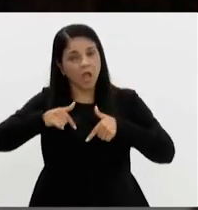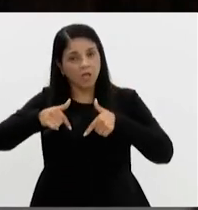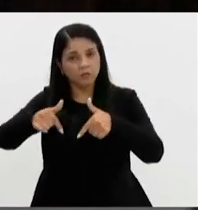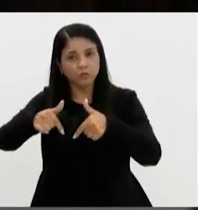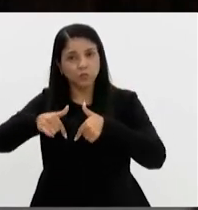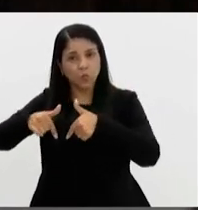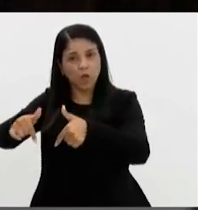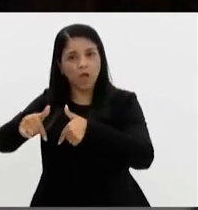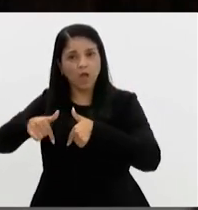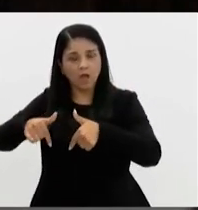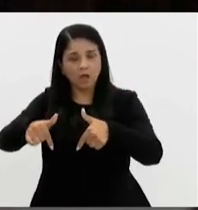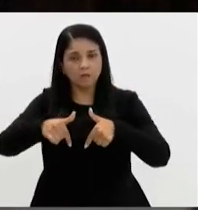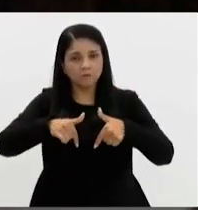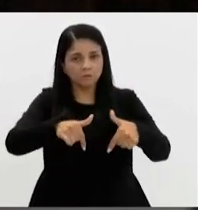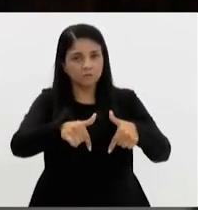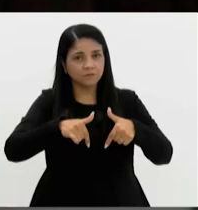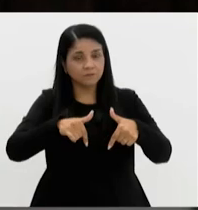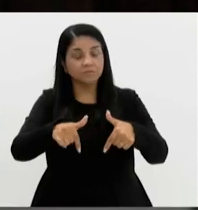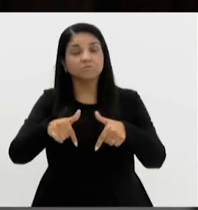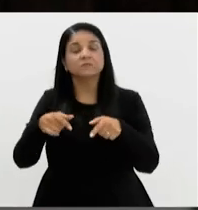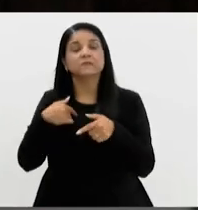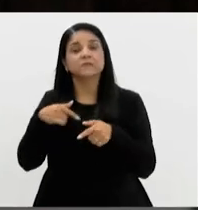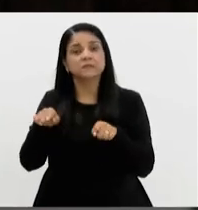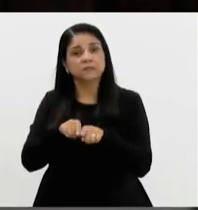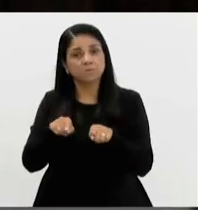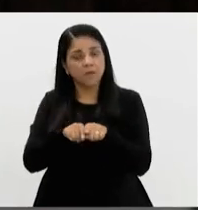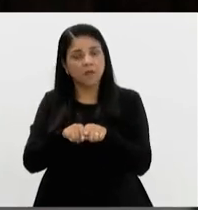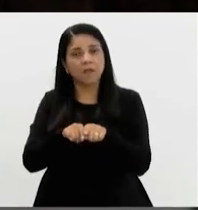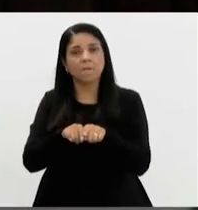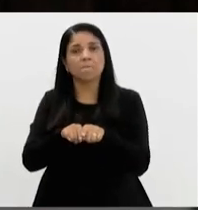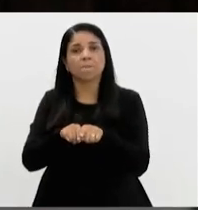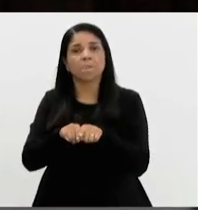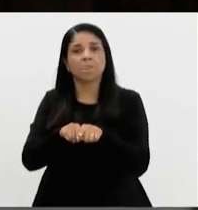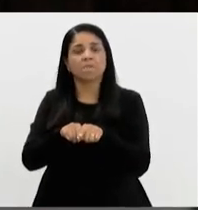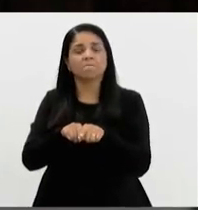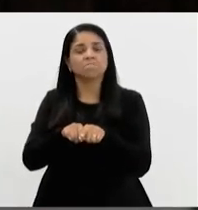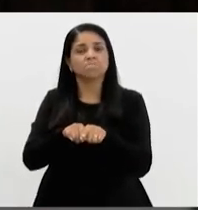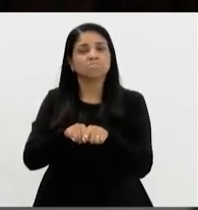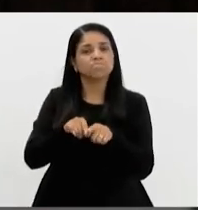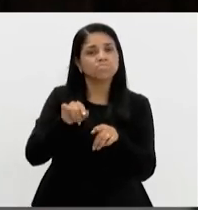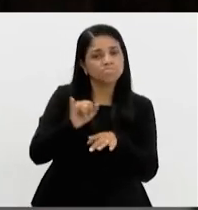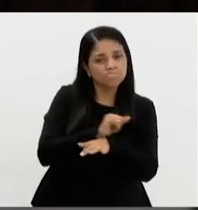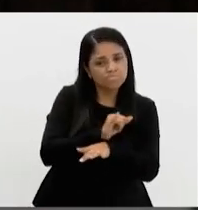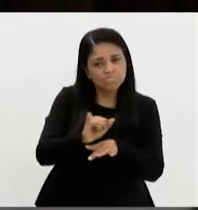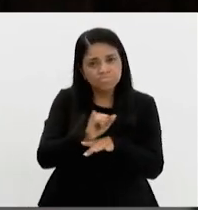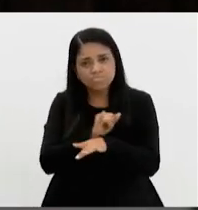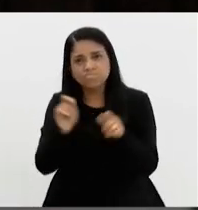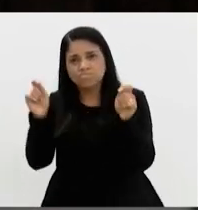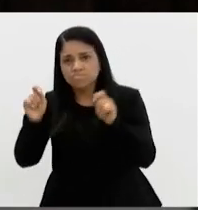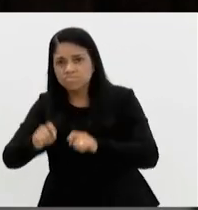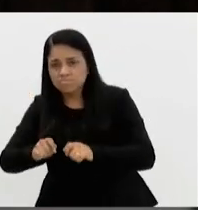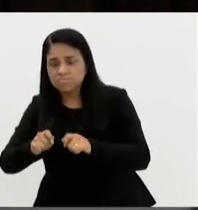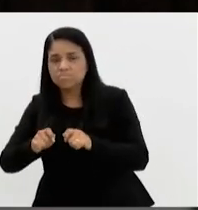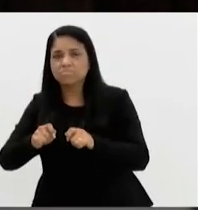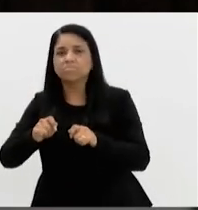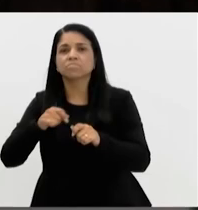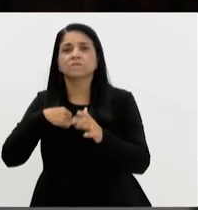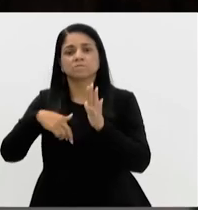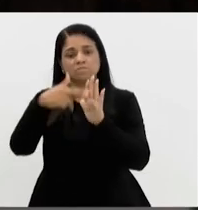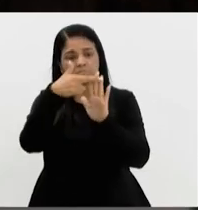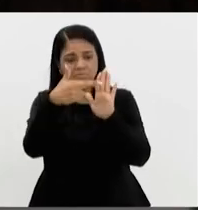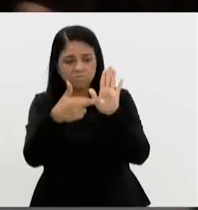desinformação e também delinear os contornos do que efetivamente é possível à luz das normas